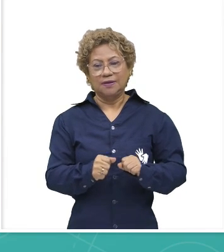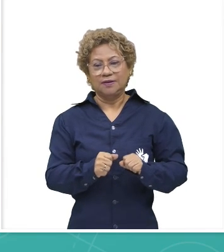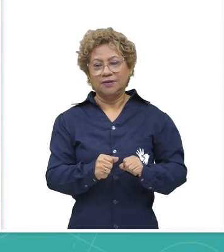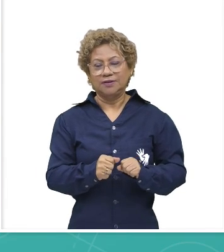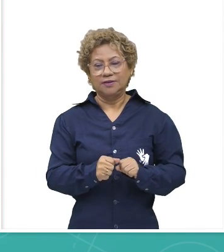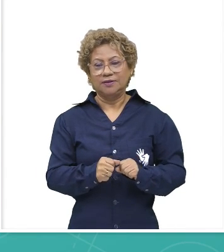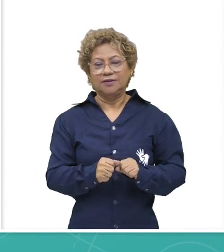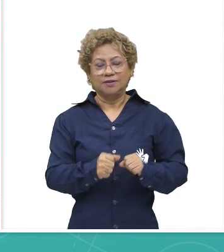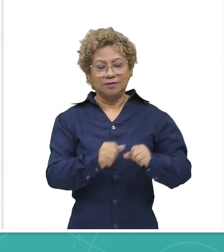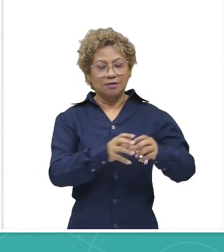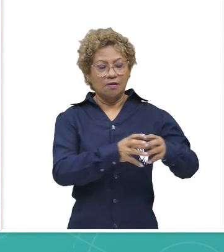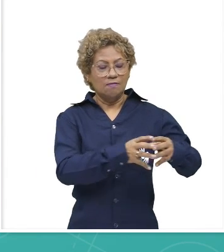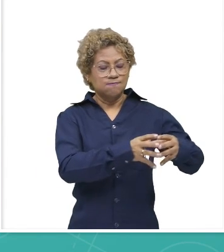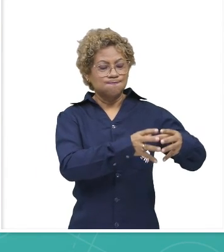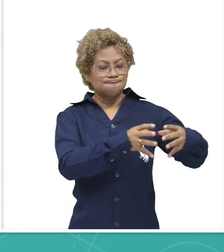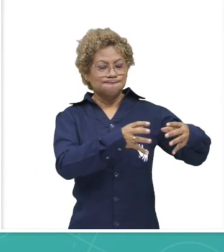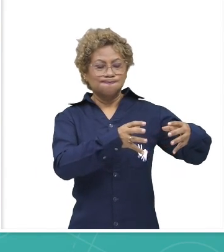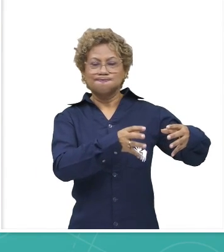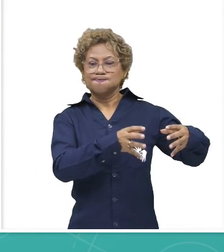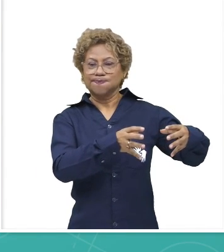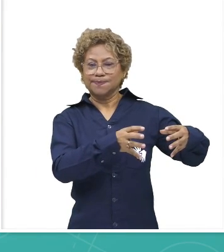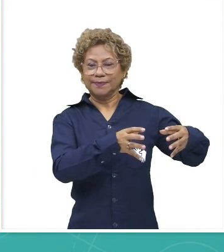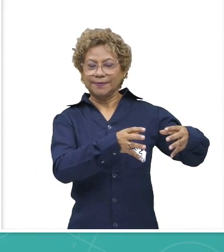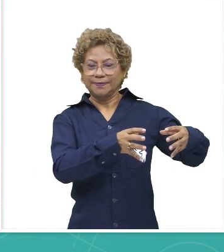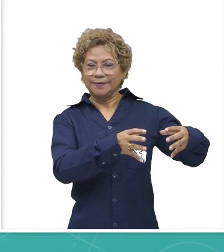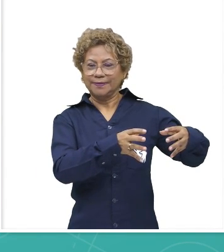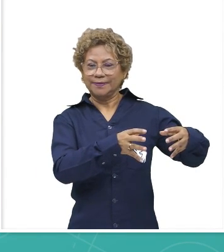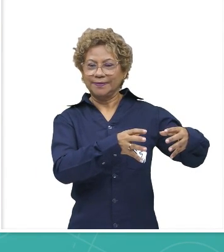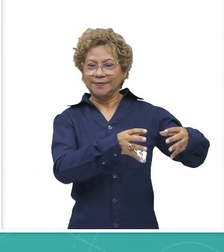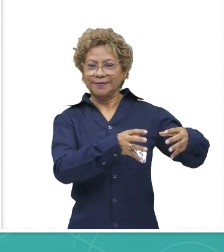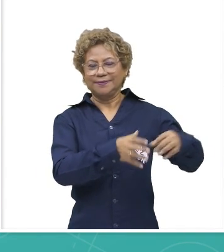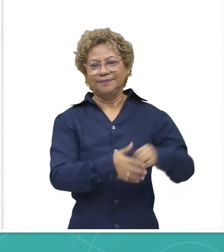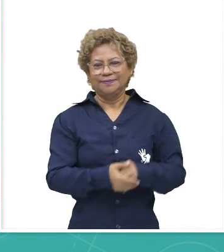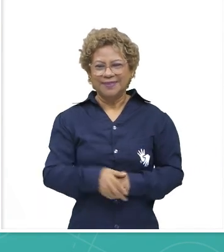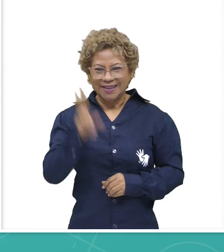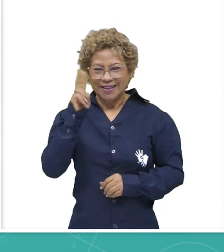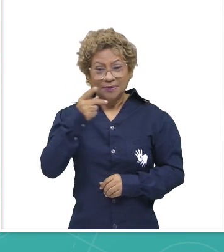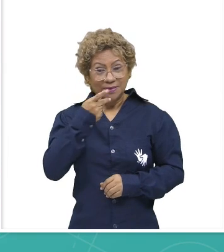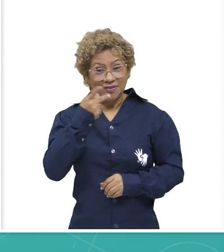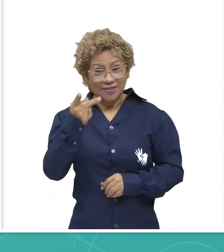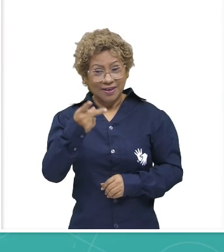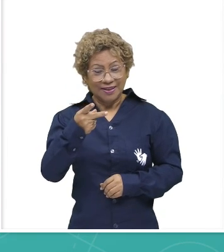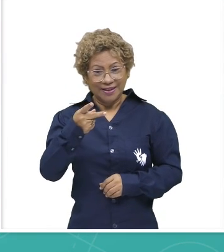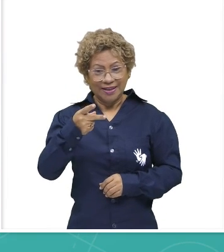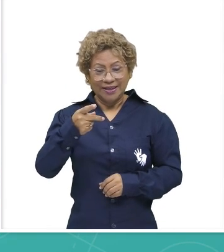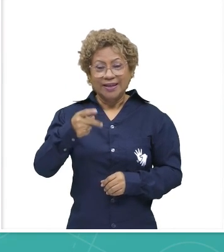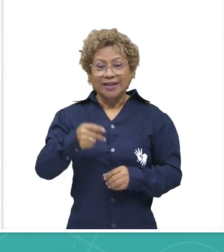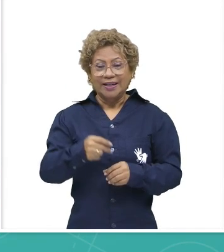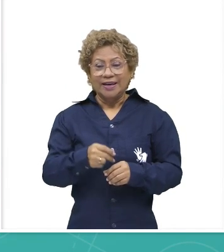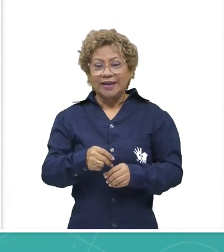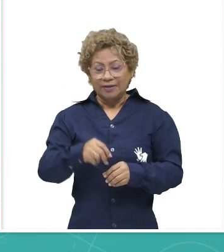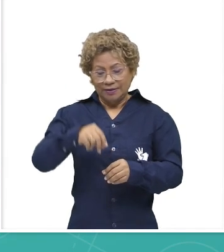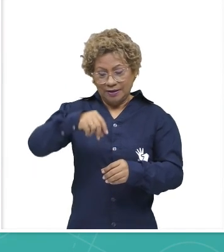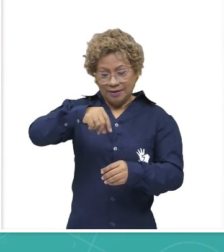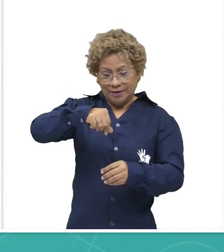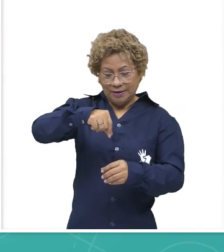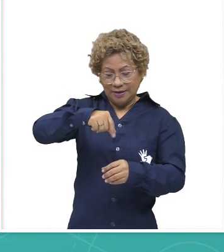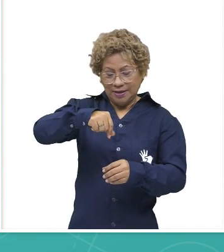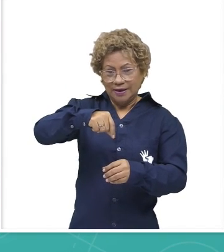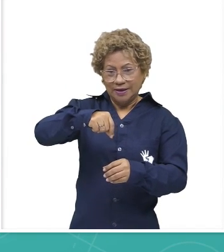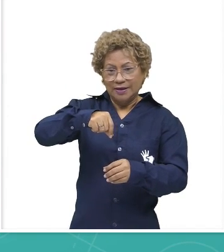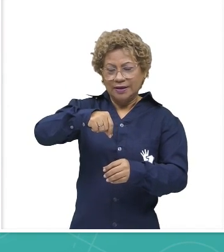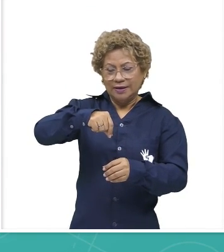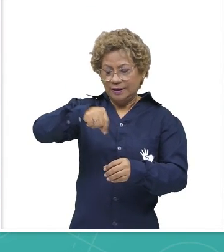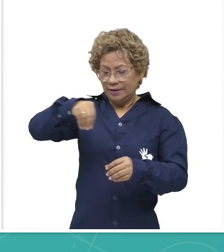gente deu o exemplo aí do vidro de perfume aberto, e quando você, lógico, aí o exemplo da nossa questão. Você viu lá uma bolinha